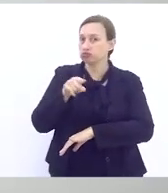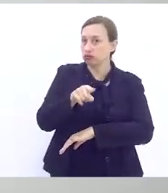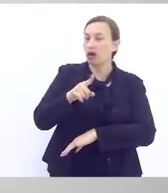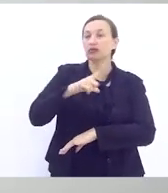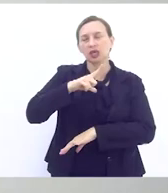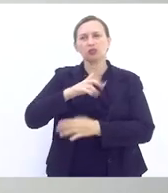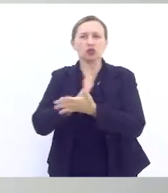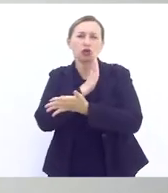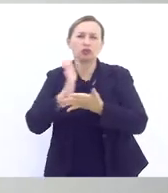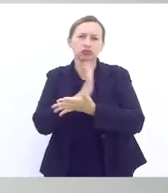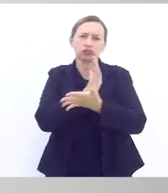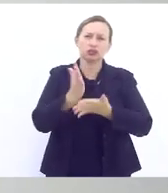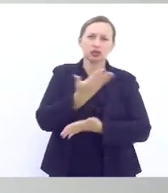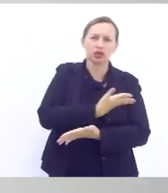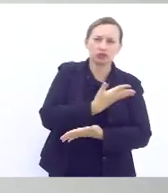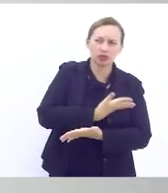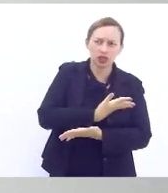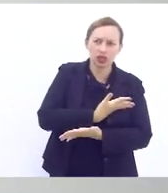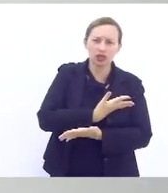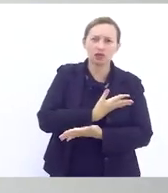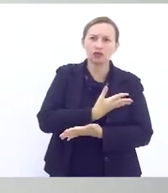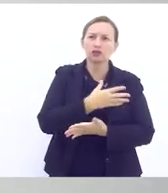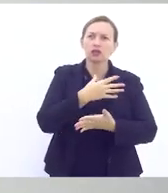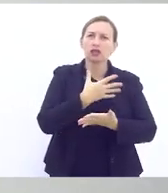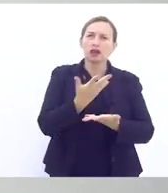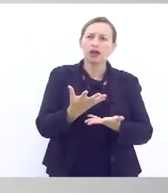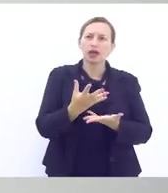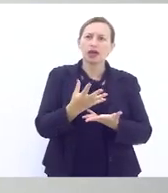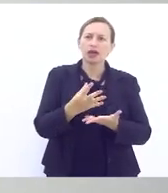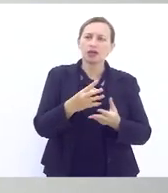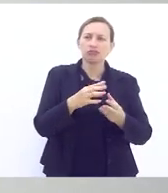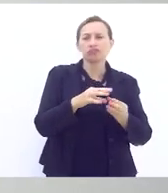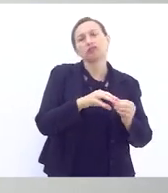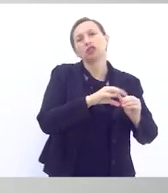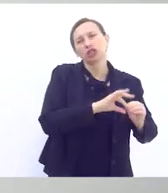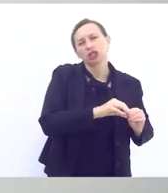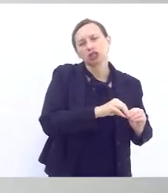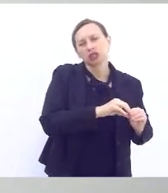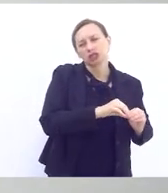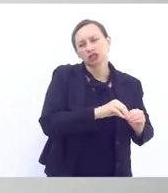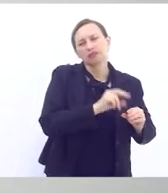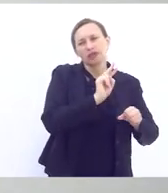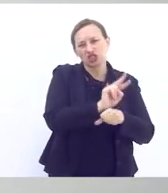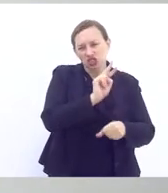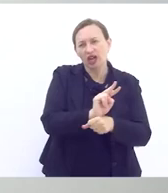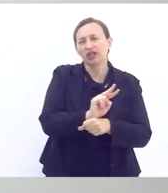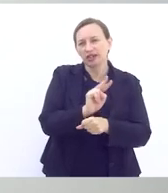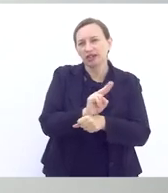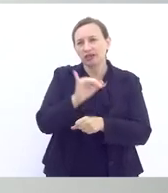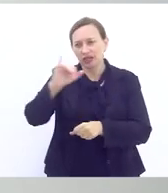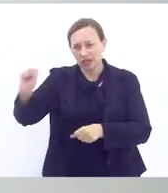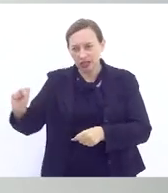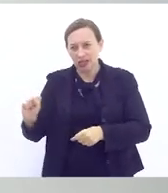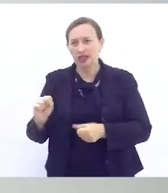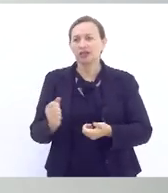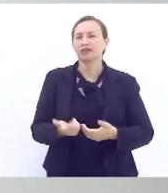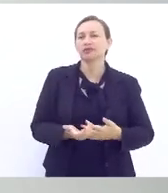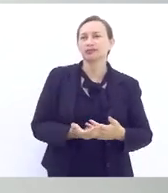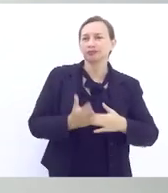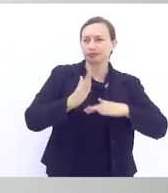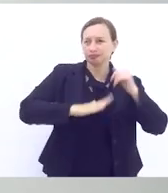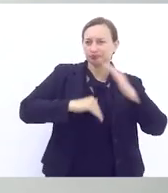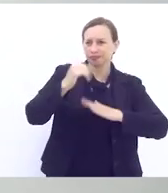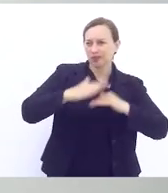alguns colegas né cedidos ao e-mail tanto Engenheiros arquitetos Enfim então eu acho que cabe essa lembrança também